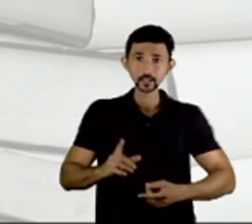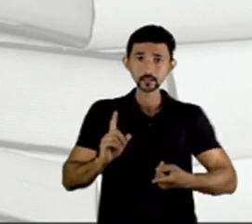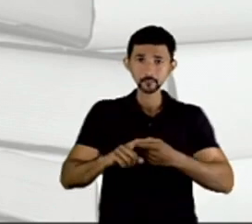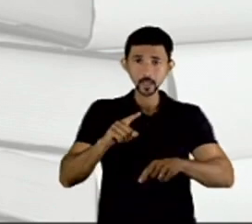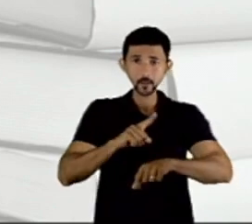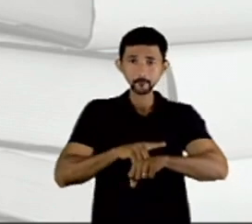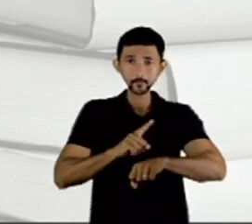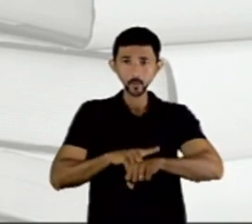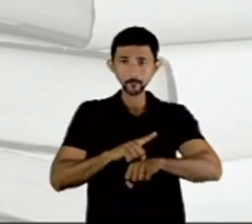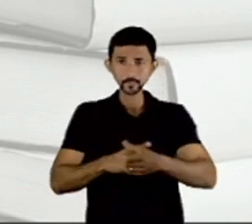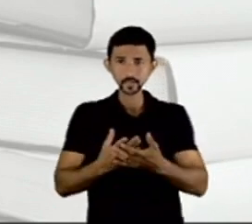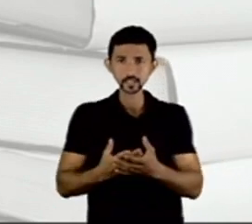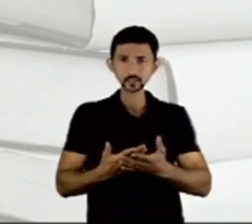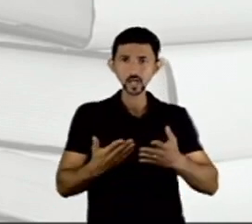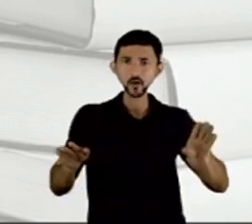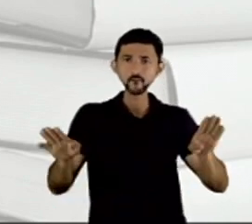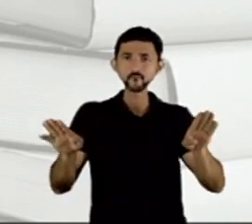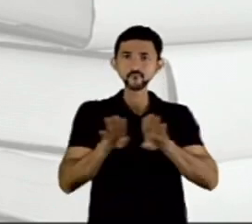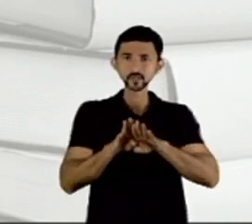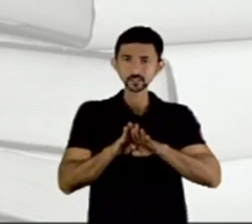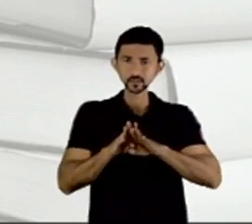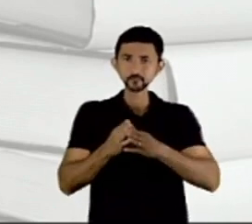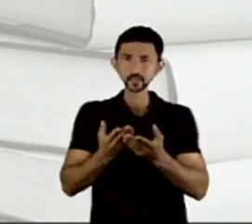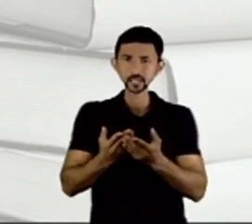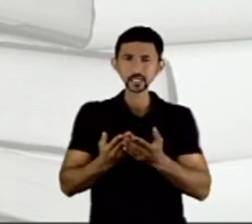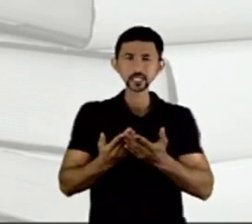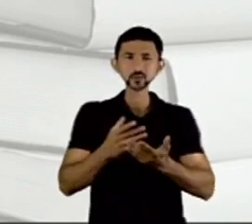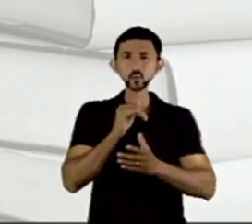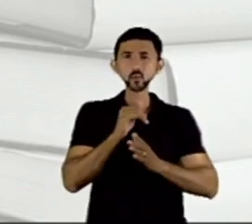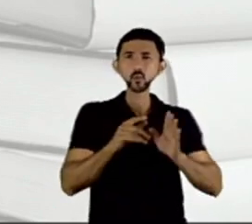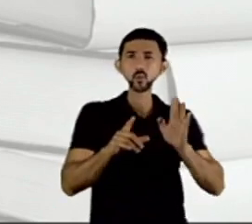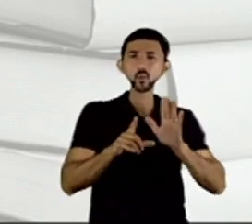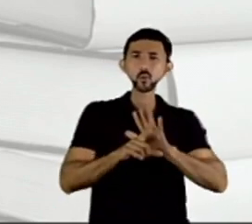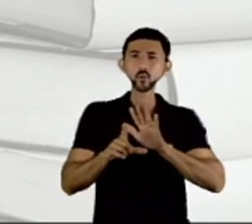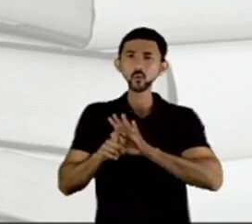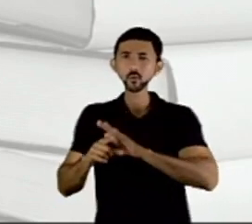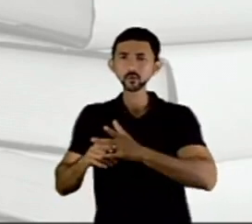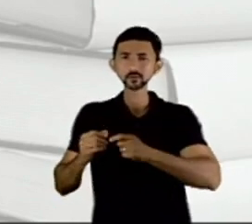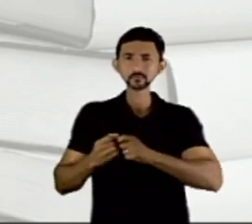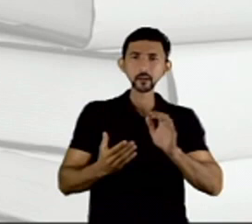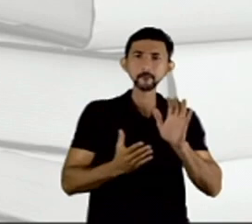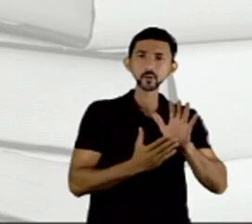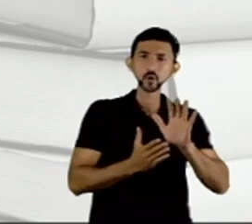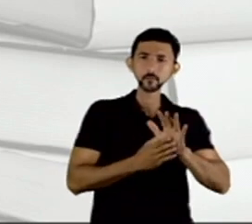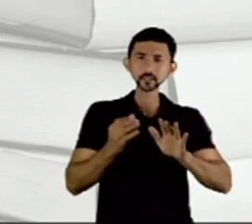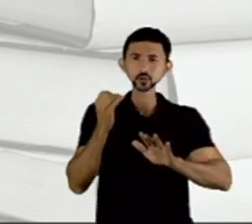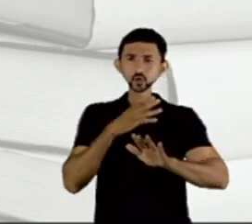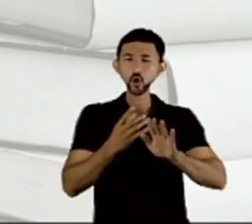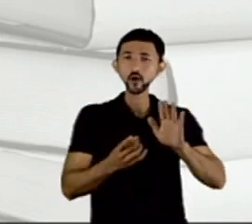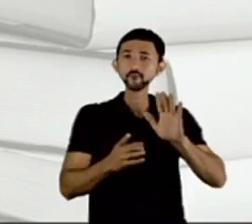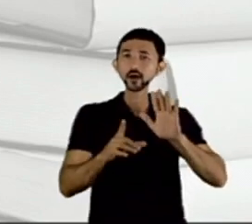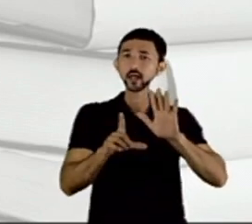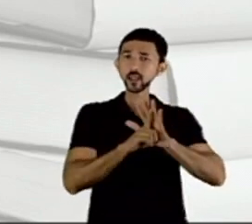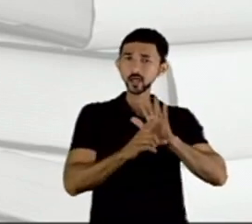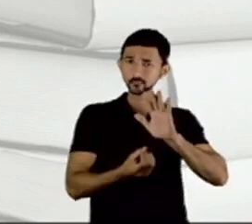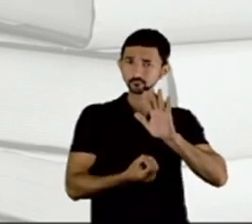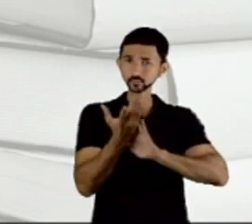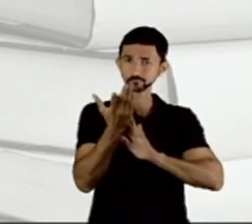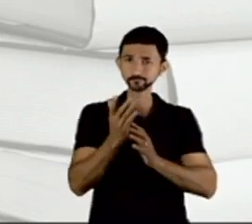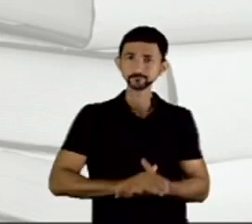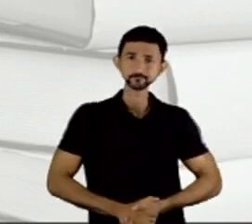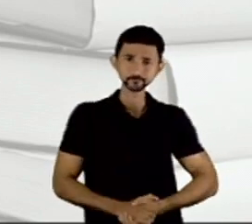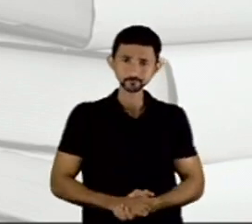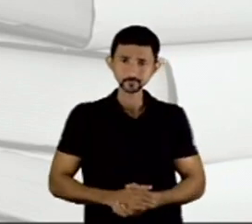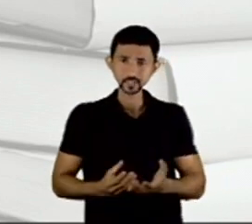também, ao fechamento das instituições legislativas e a promessa de uma nova Constituição. A criação